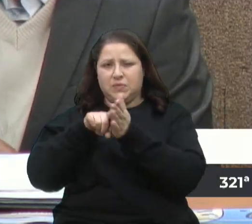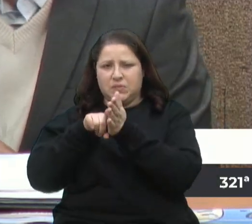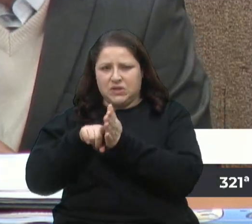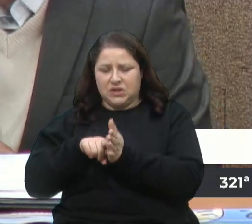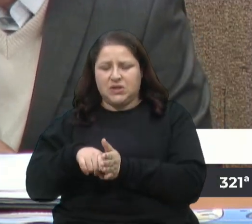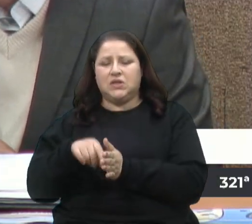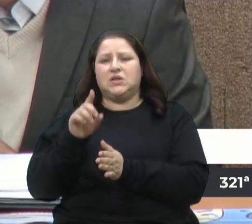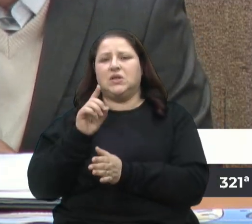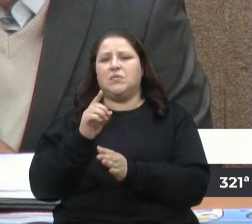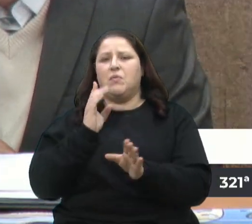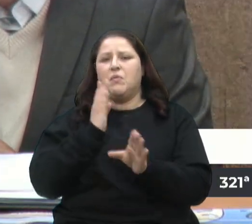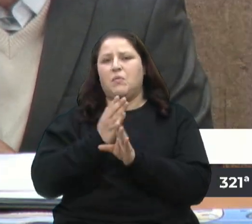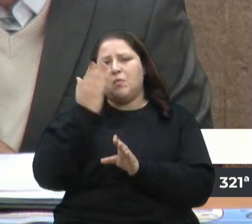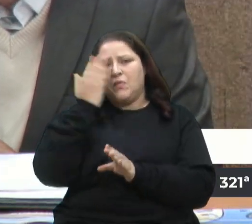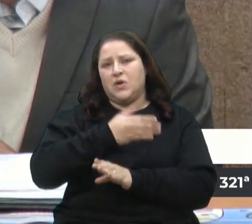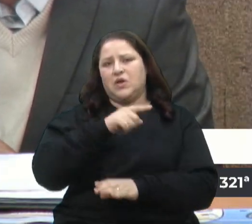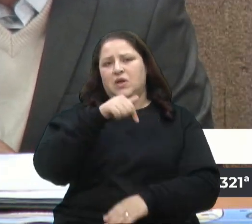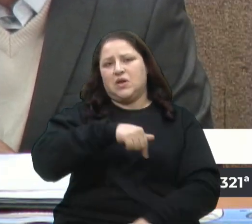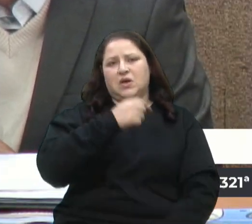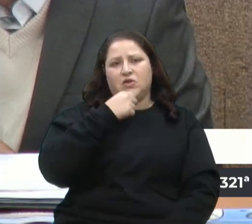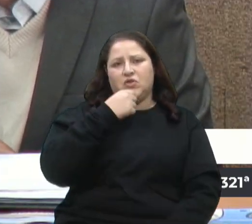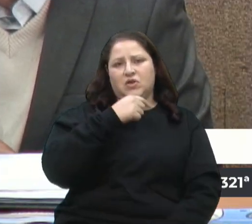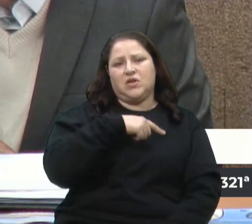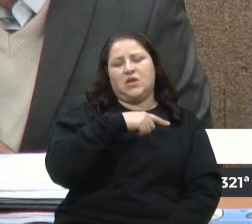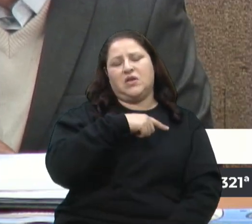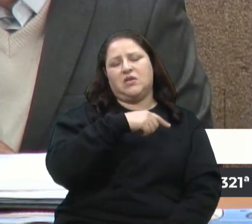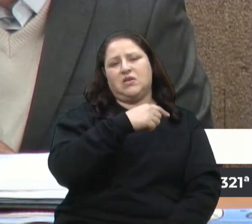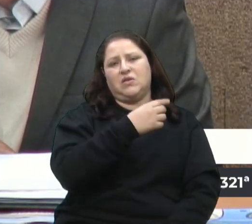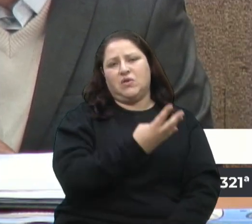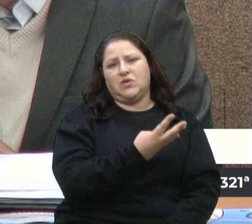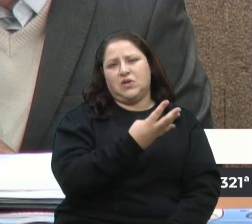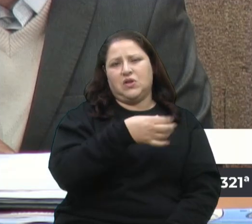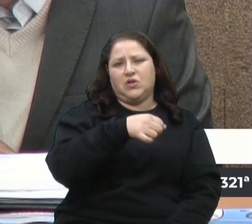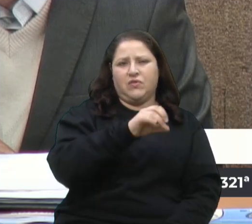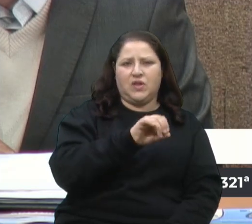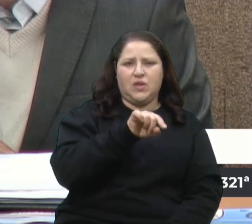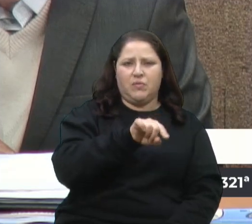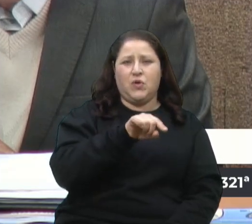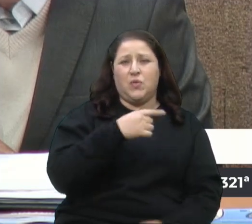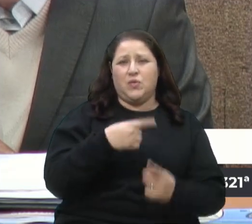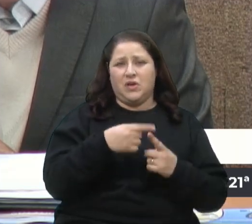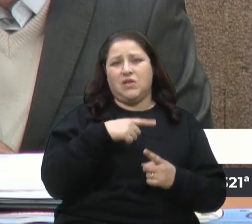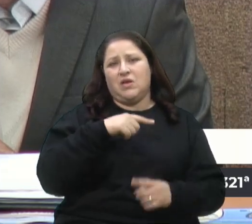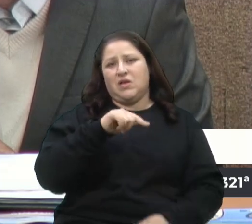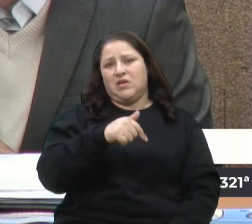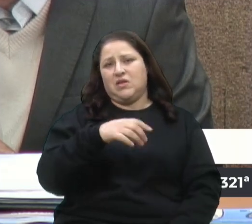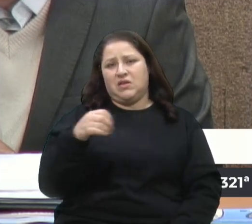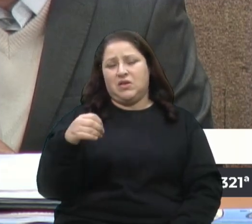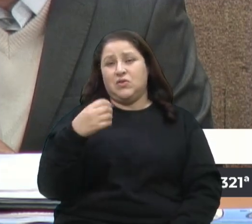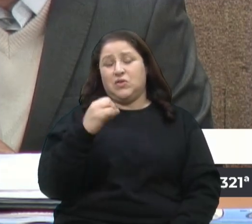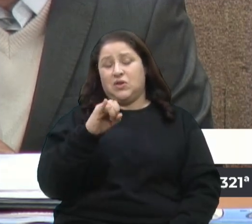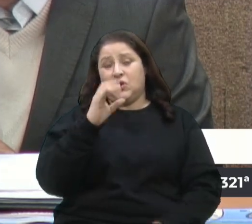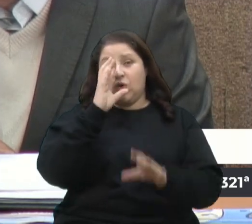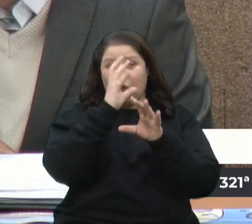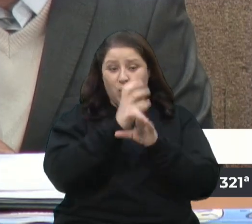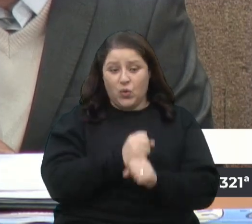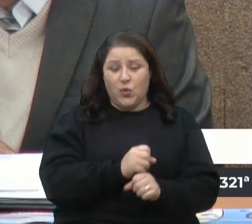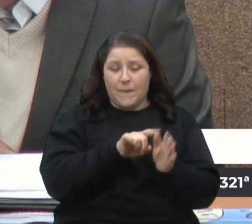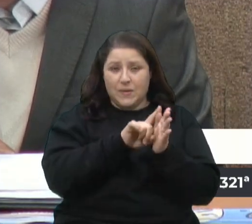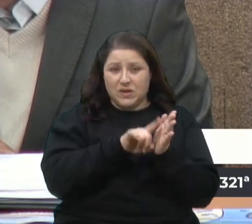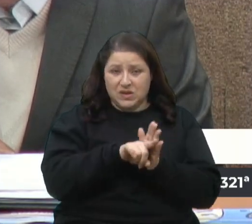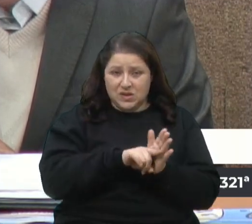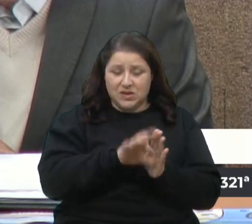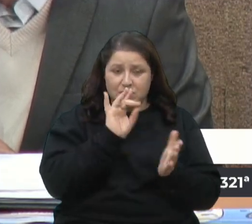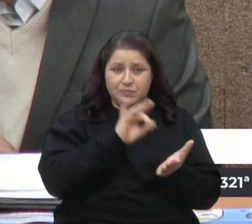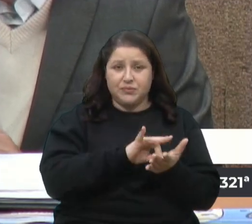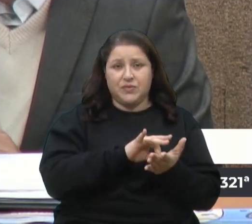tem 490 mil, é porque nós temos 700. Porque se fechar essa pesquisa, né, é isso aí. Então, ficou